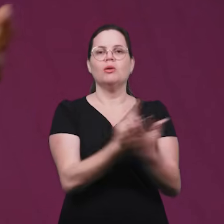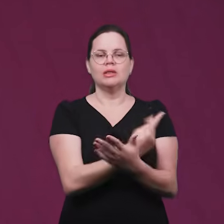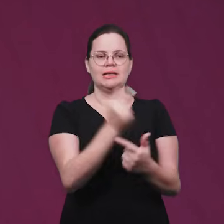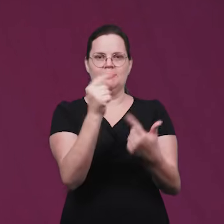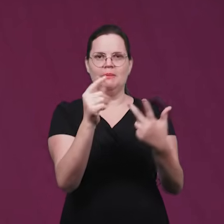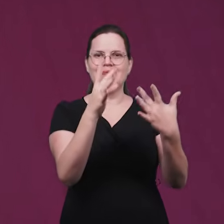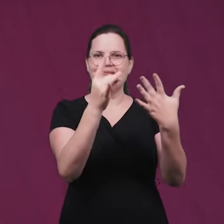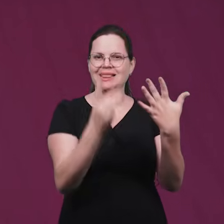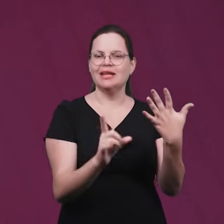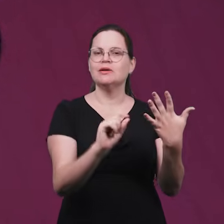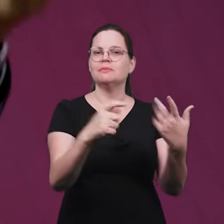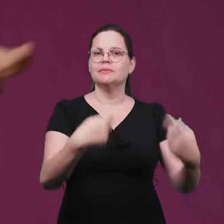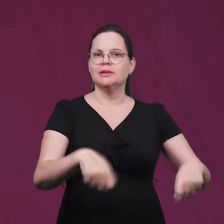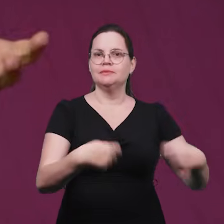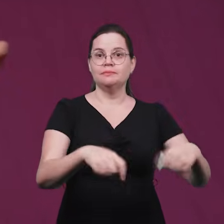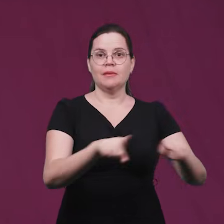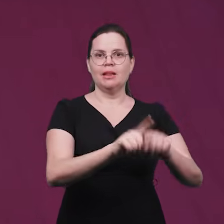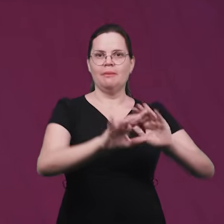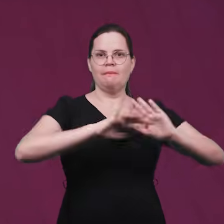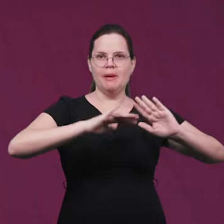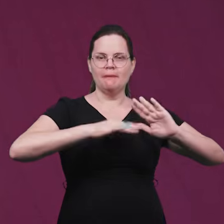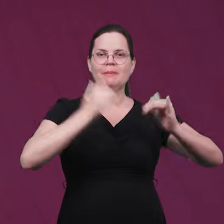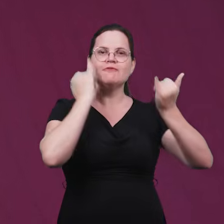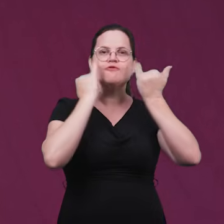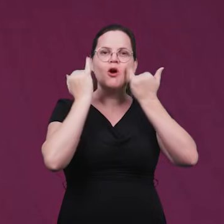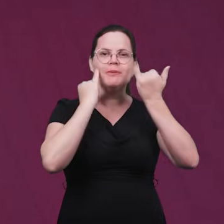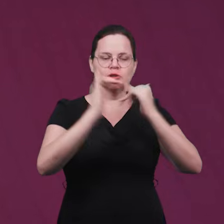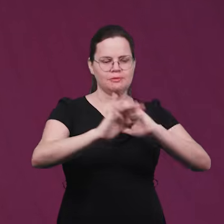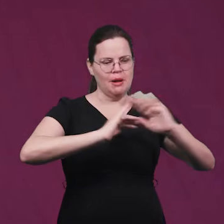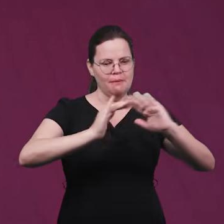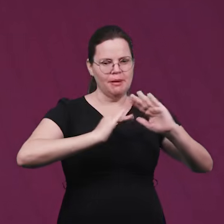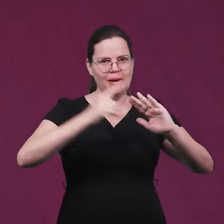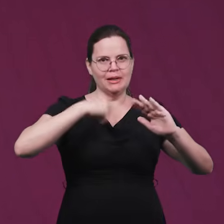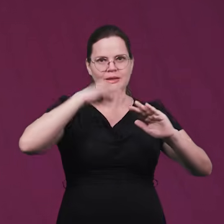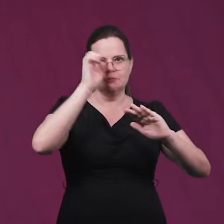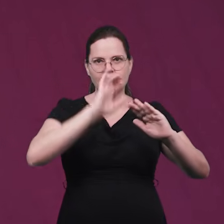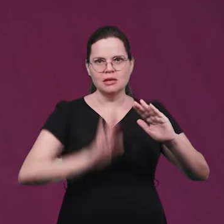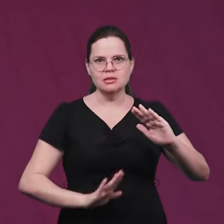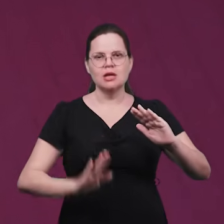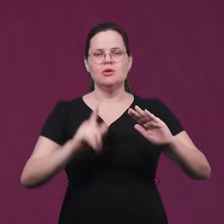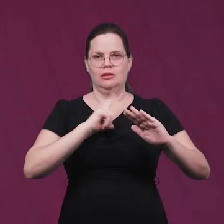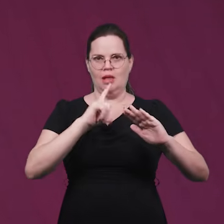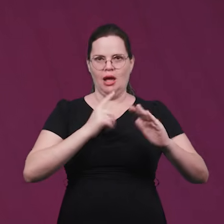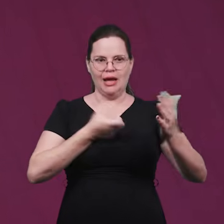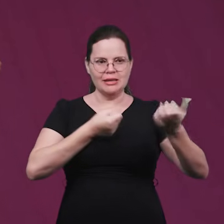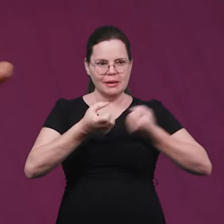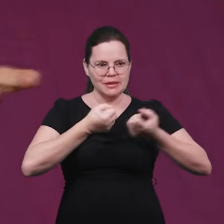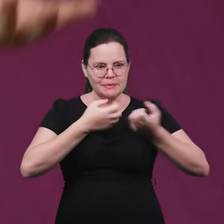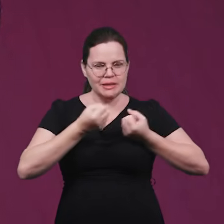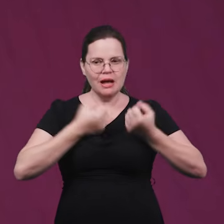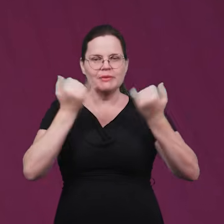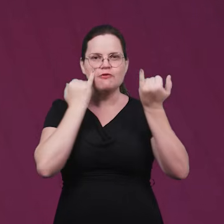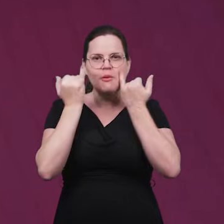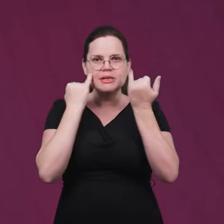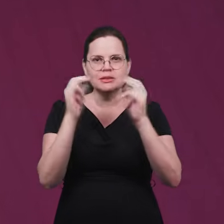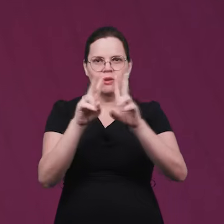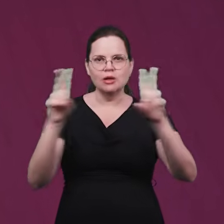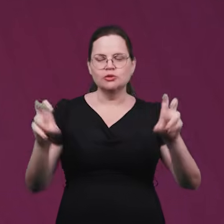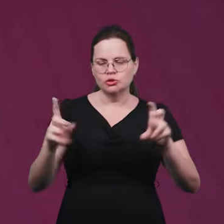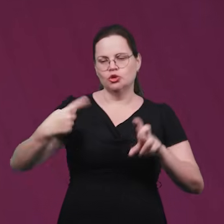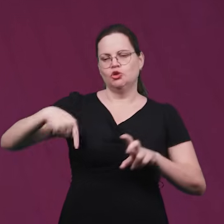forma, à medida em que forem chegando informações de outras maneiras, como a